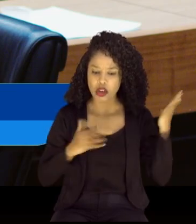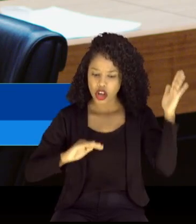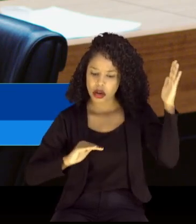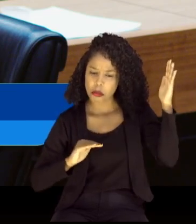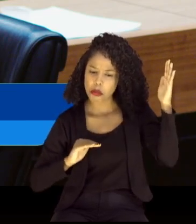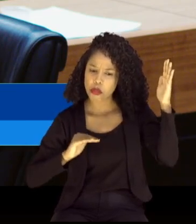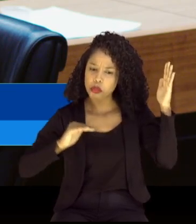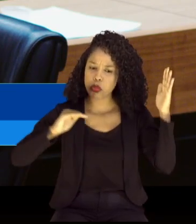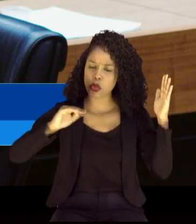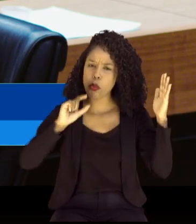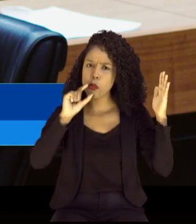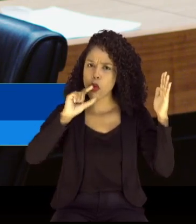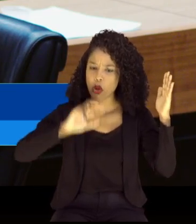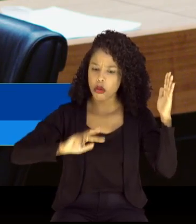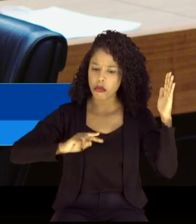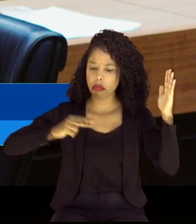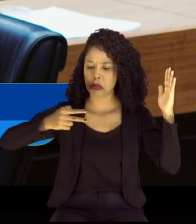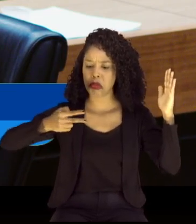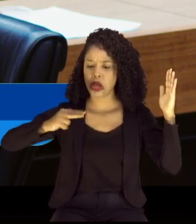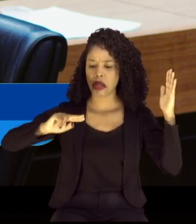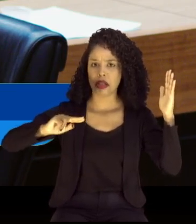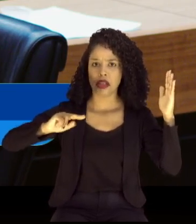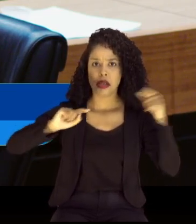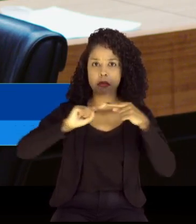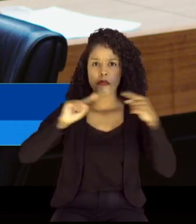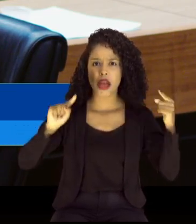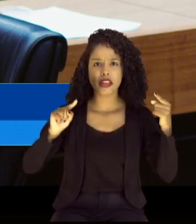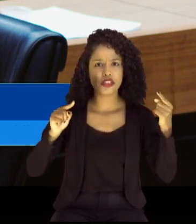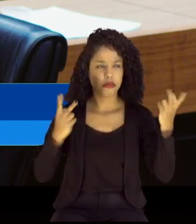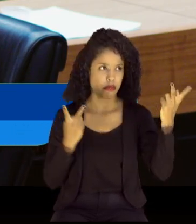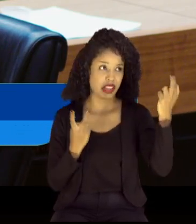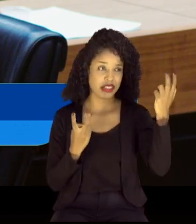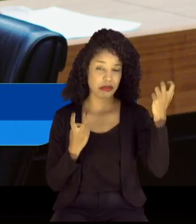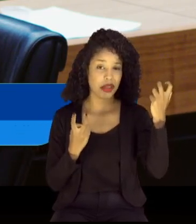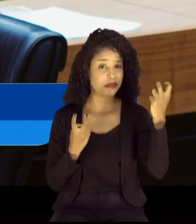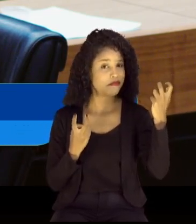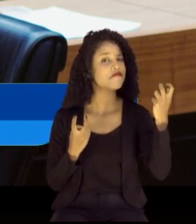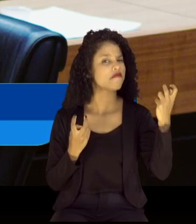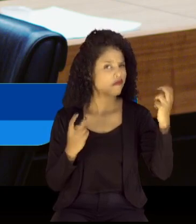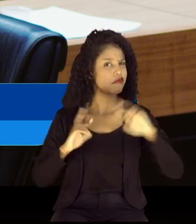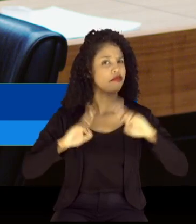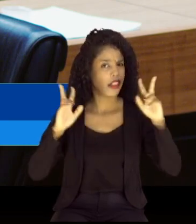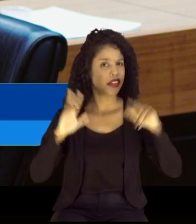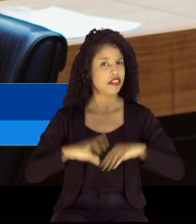realmente é bastante diferente a situação. Né? O dólar